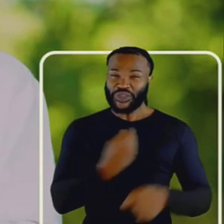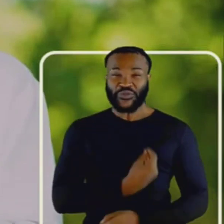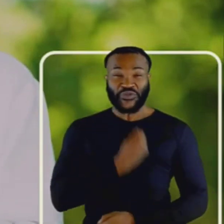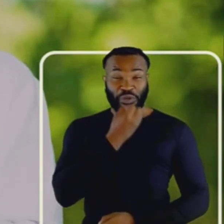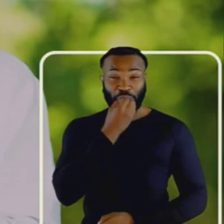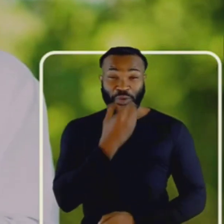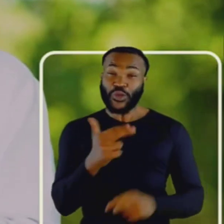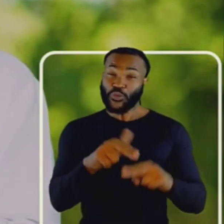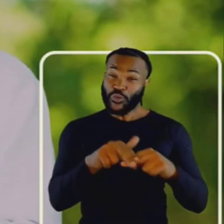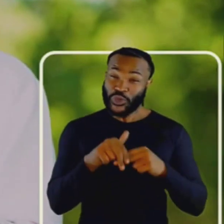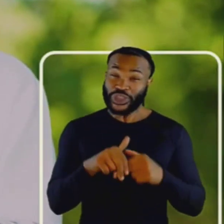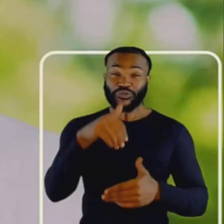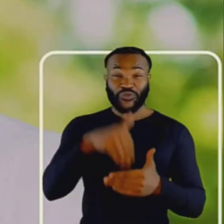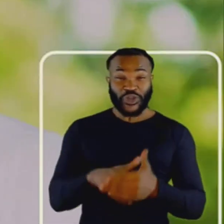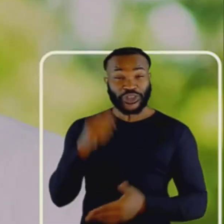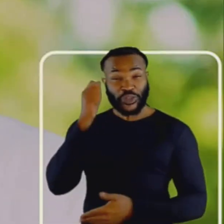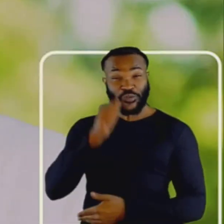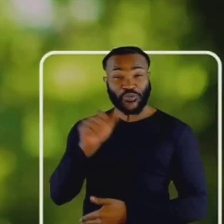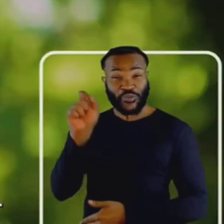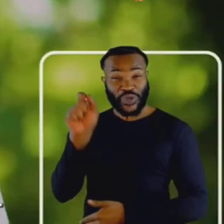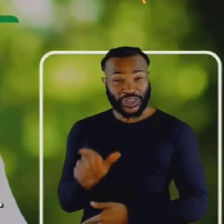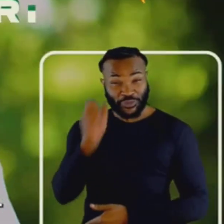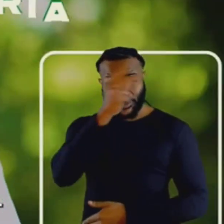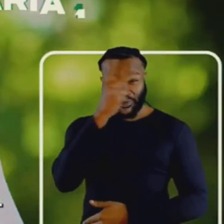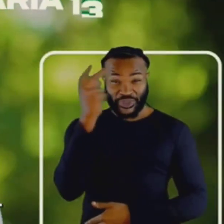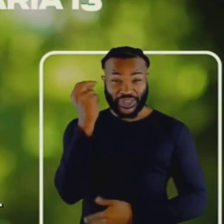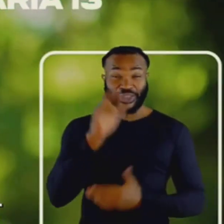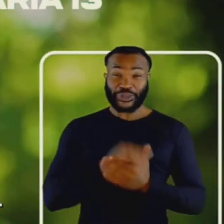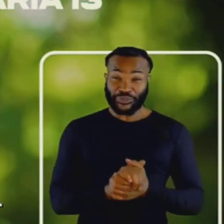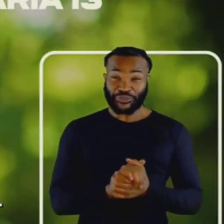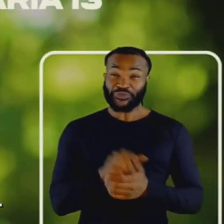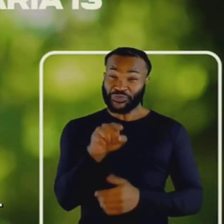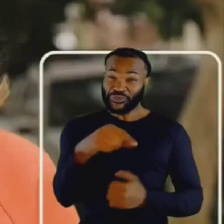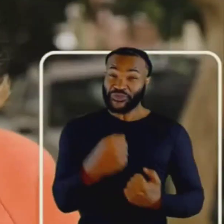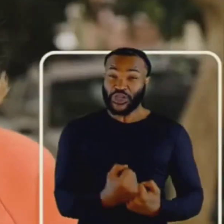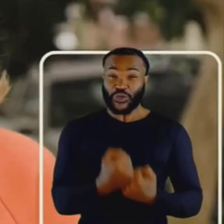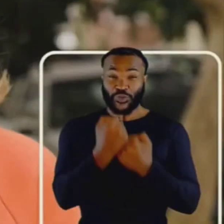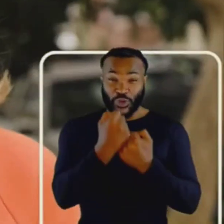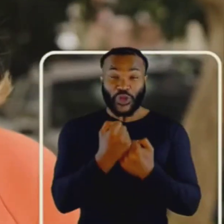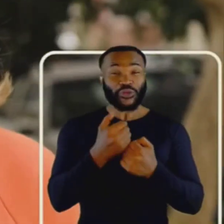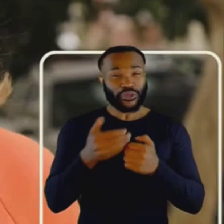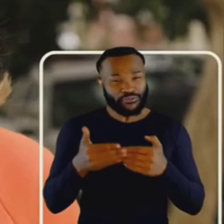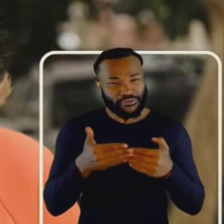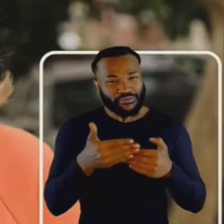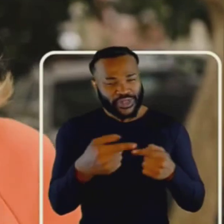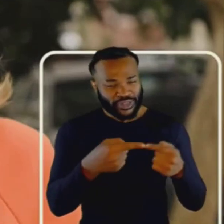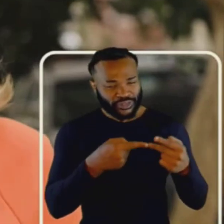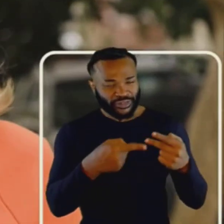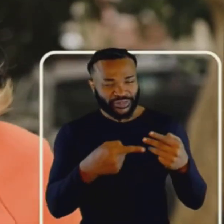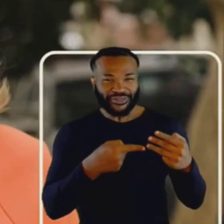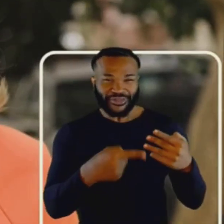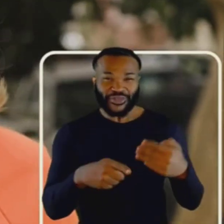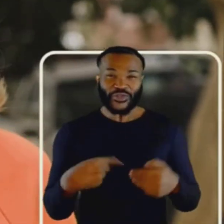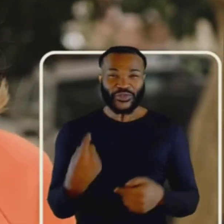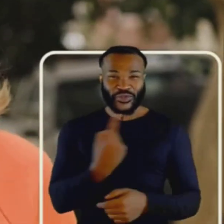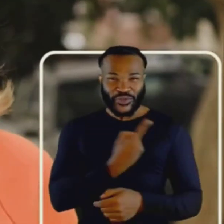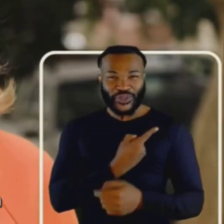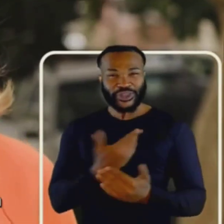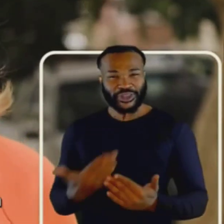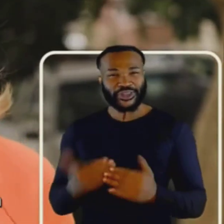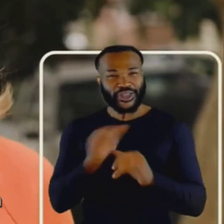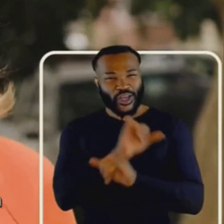Alegre precisa viver bem. Por isso, vote Maria do Rosário, prefeita. E com o teu apoio, nas próximas